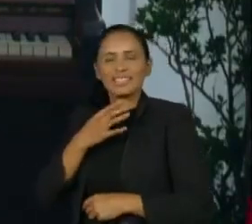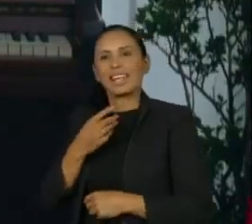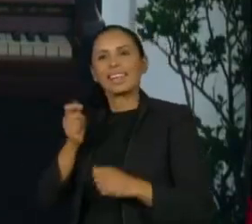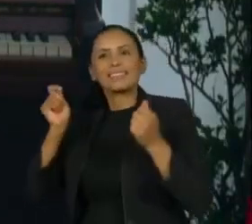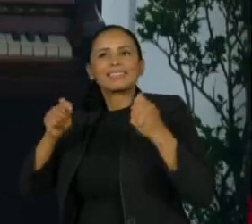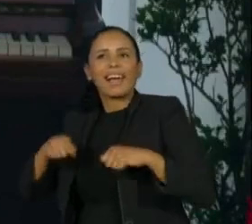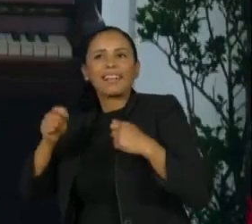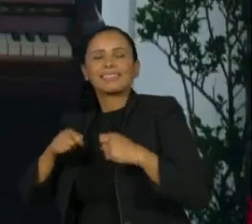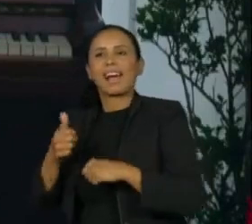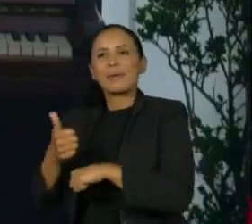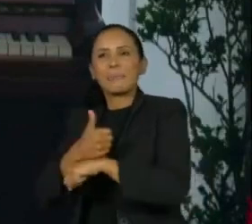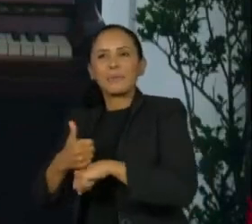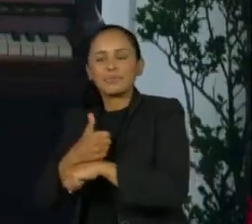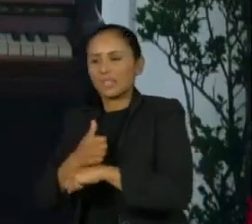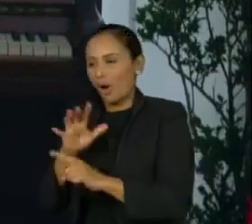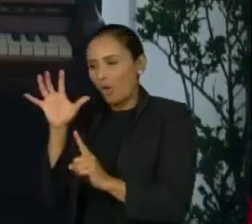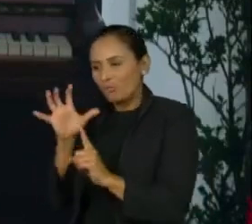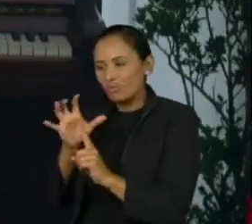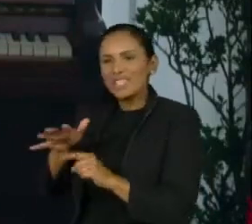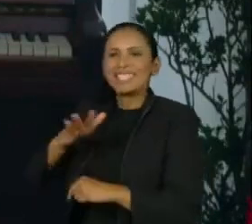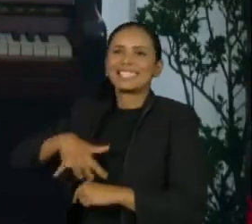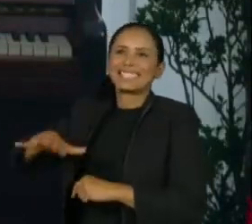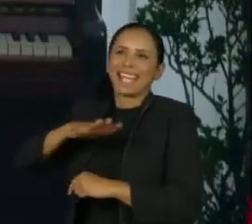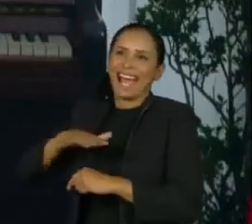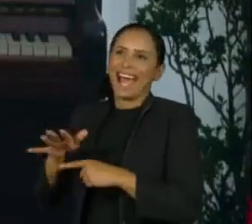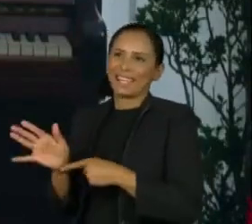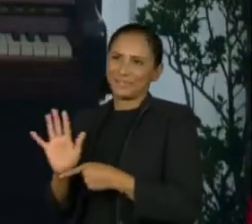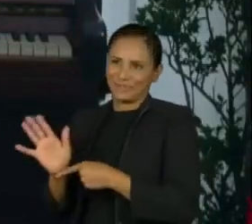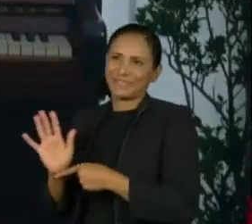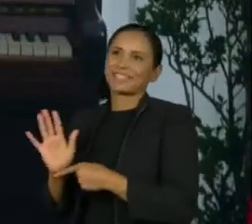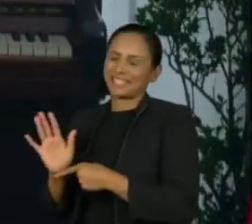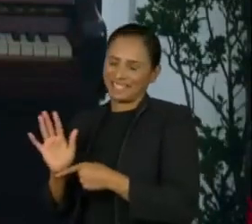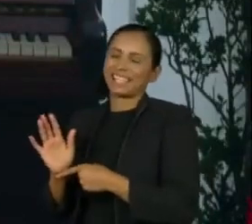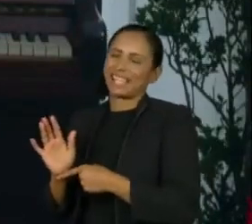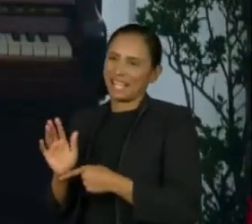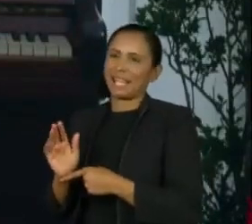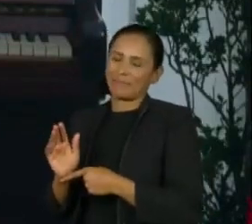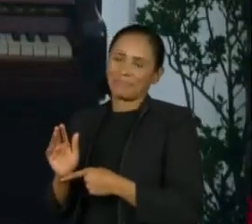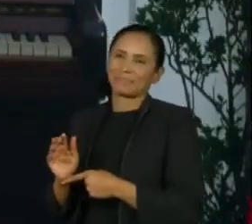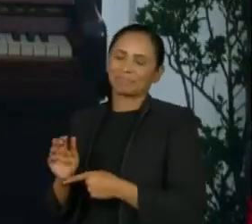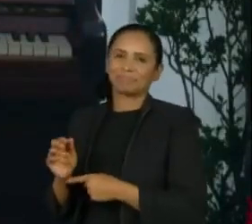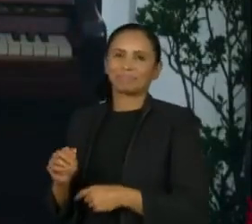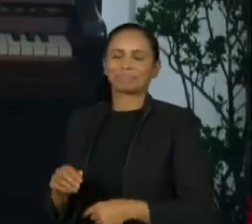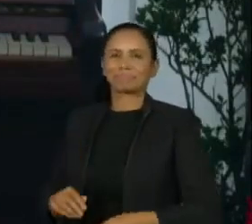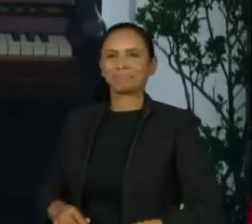contamina muito o cinema enquanto esse espaço mais tradicional, né, do que seria o cinema, né?